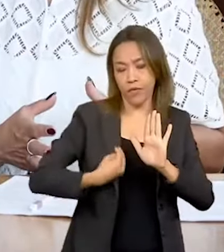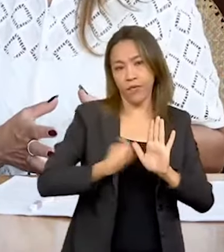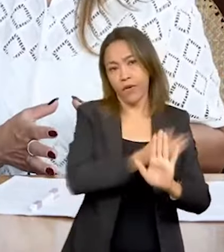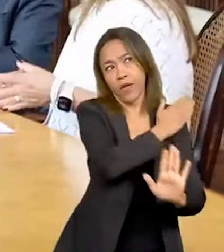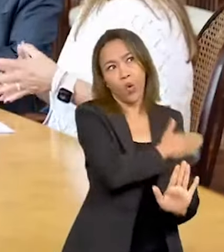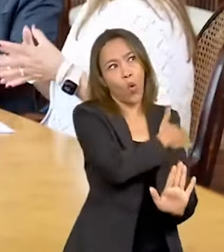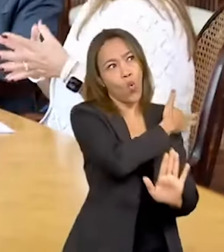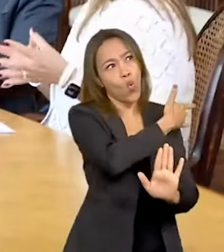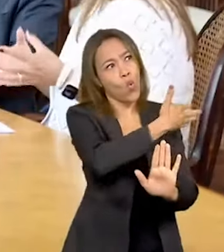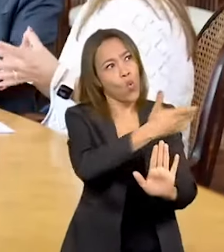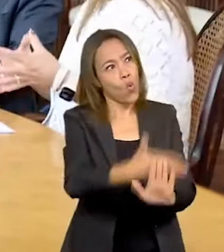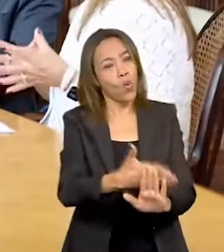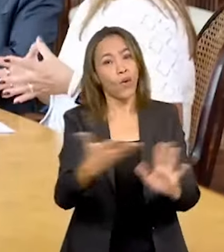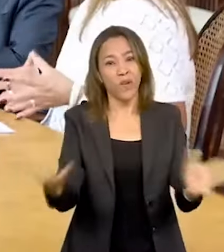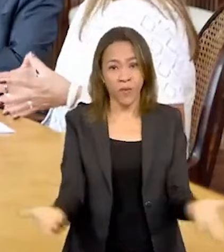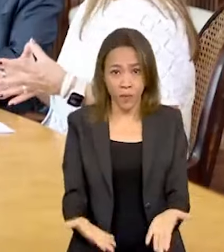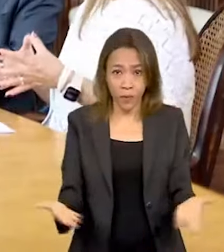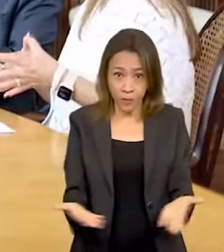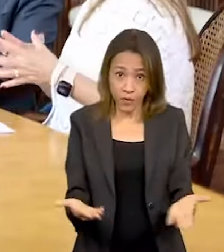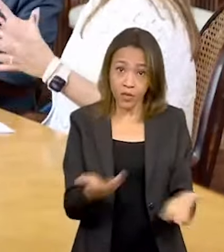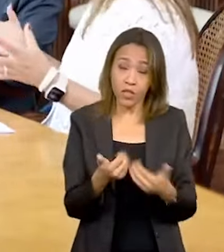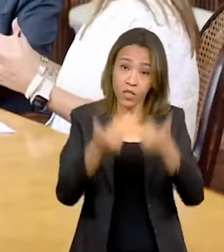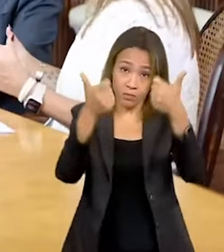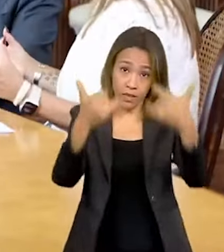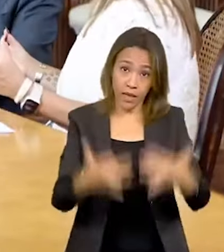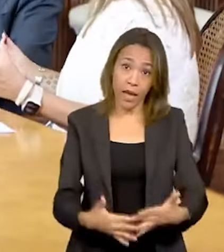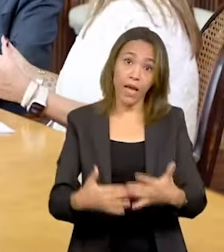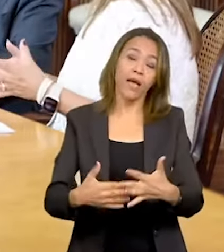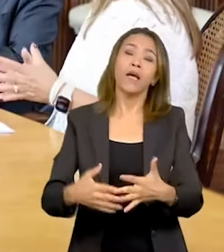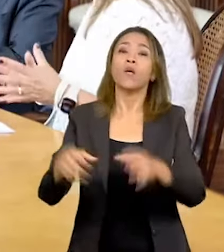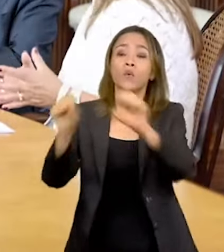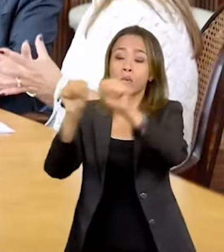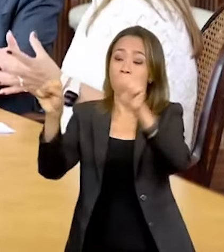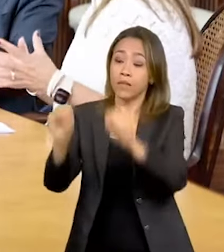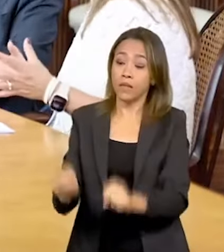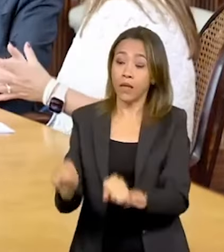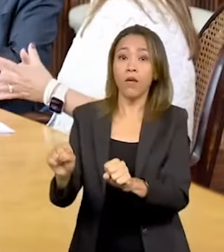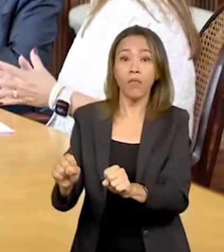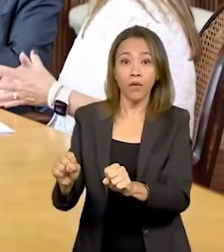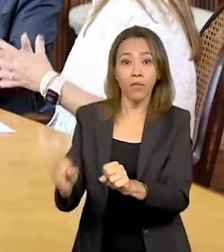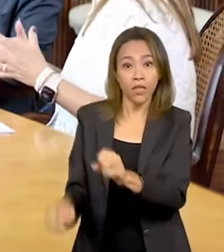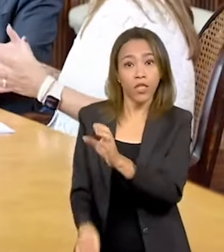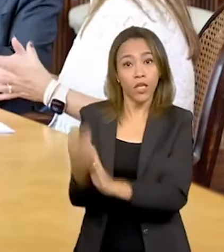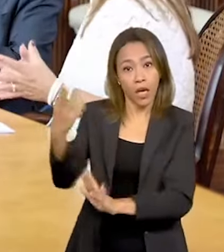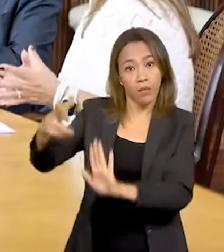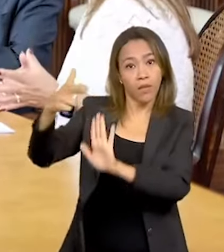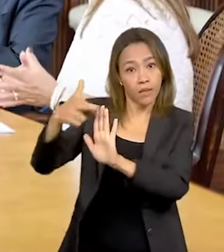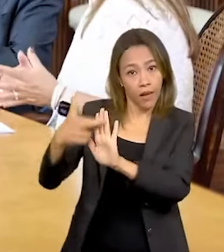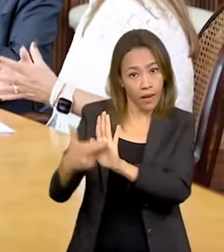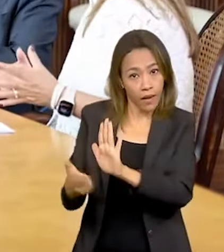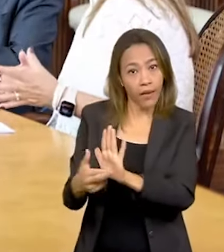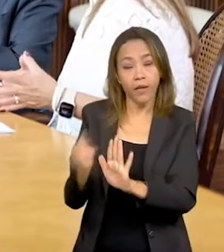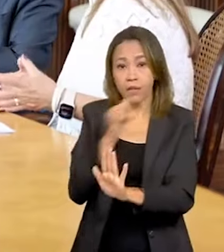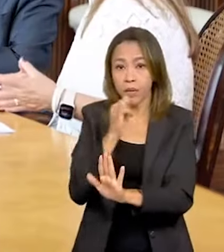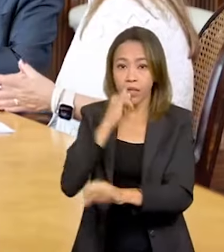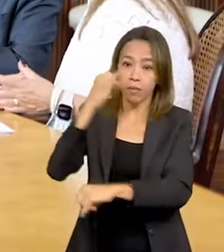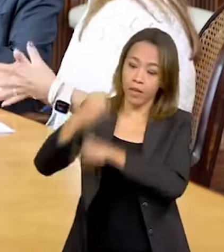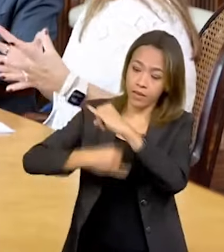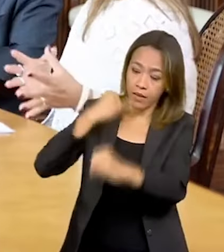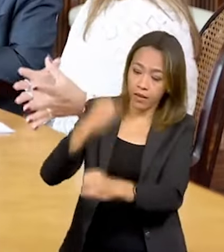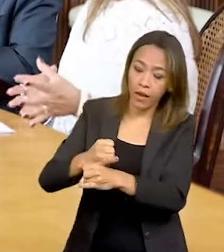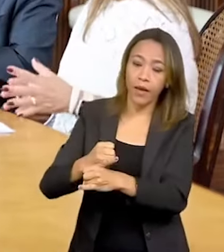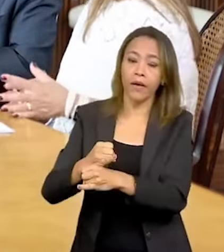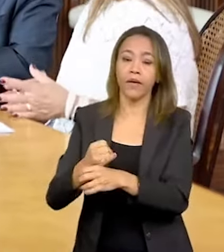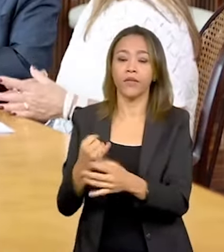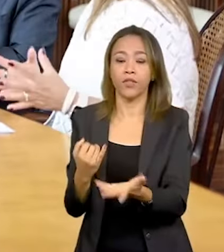regular um um sistema que faz parte do nosso mundo hoje em dia as redes sociais a internet o que seja